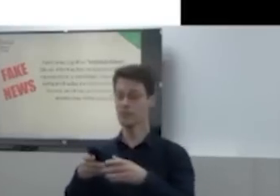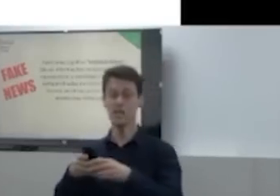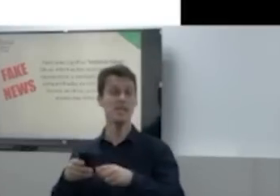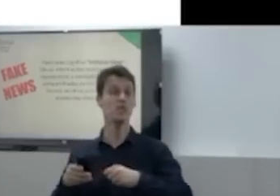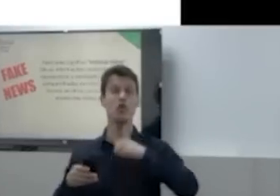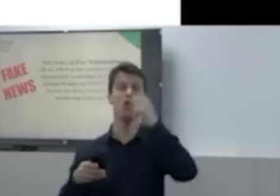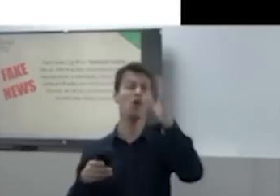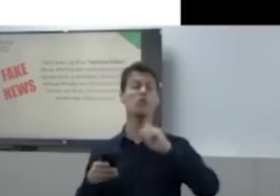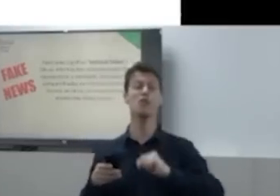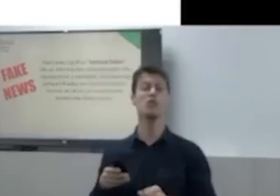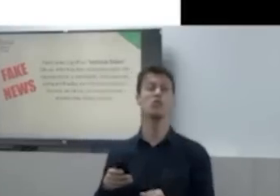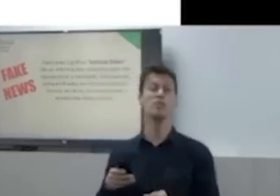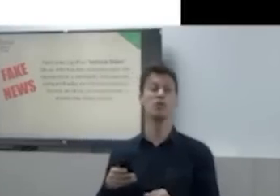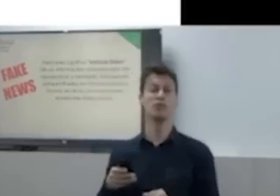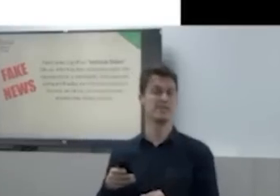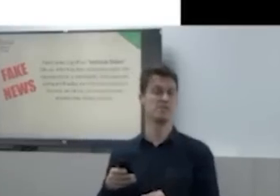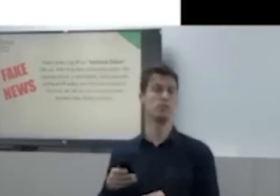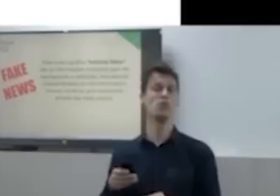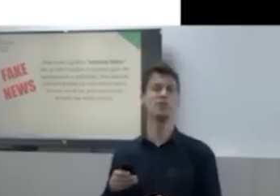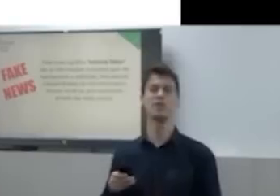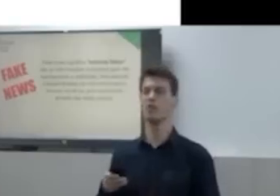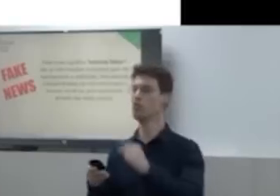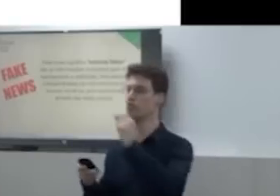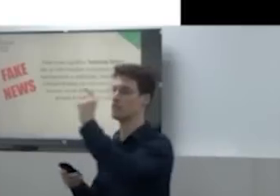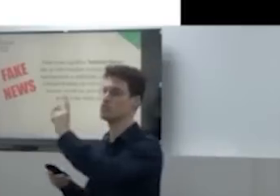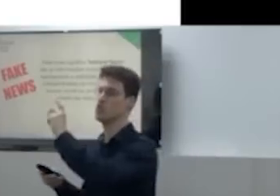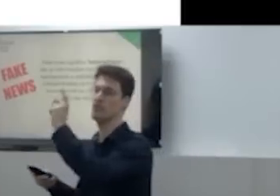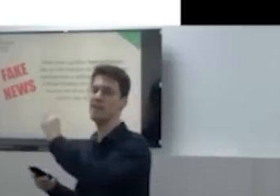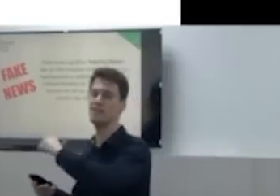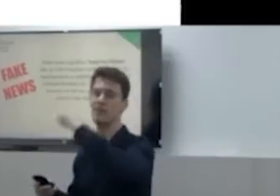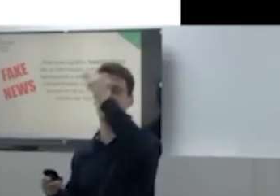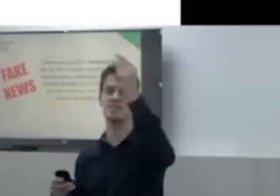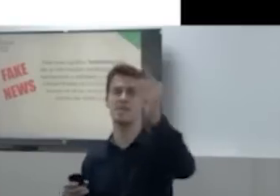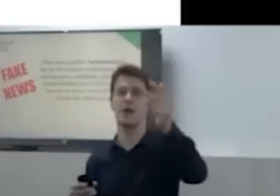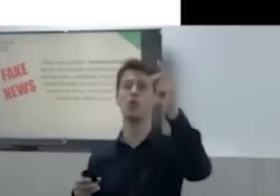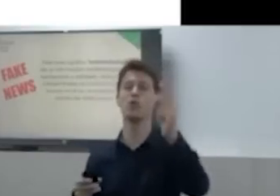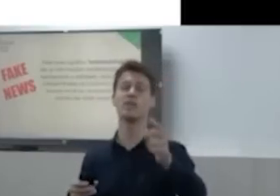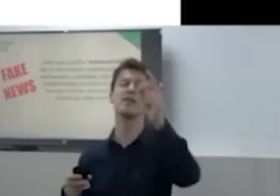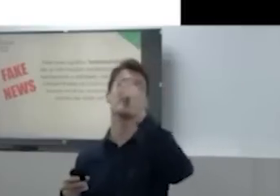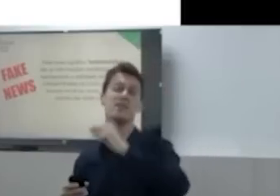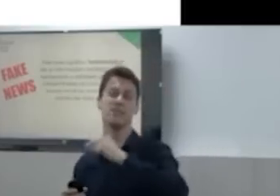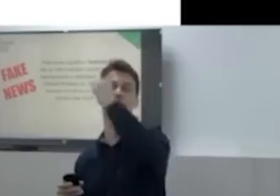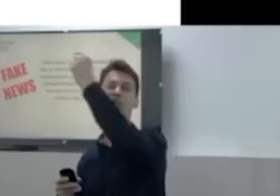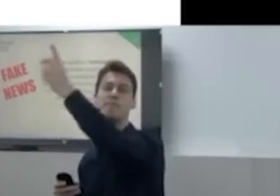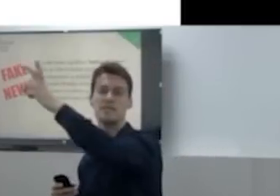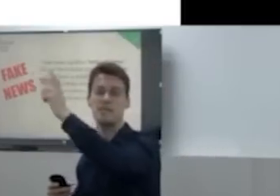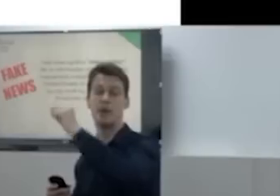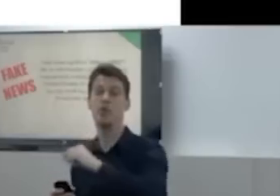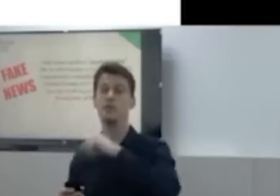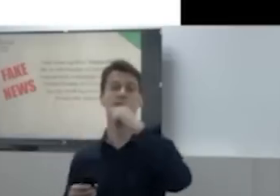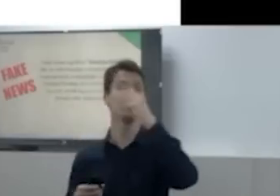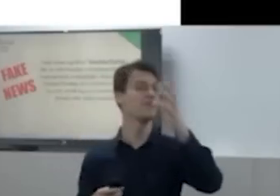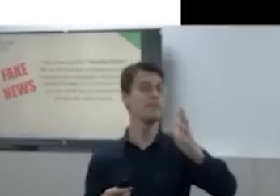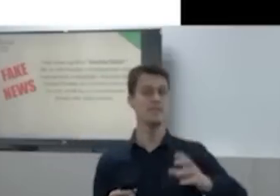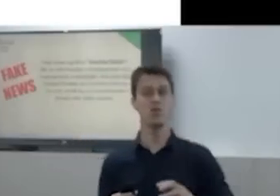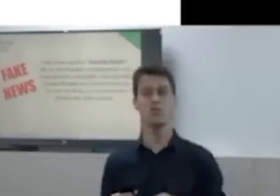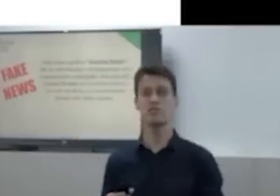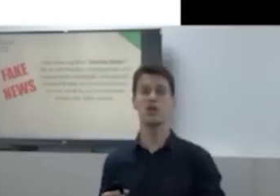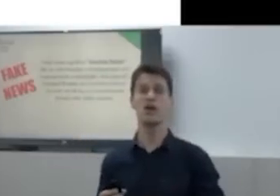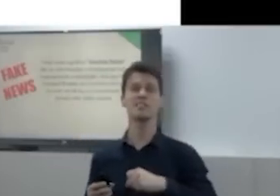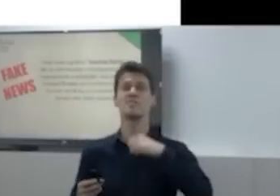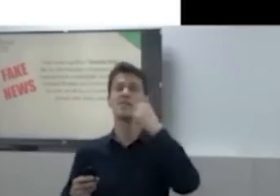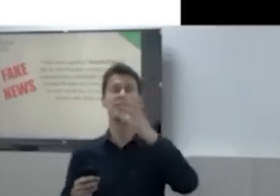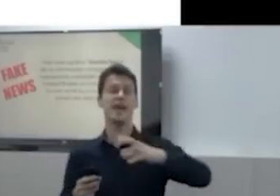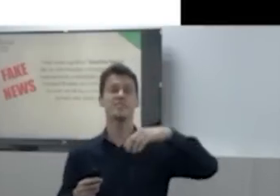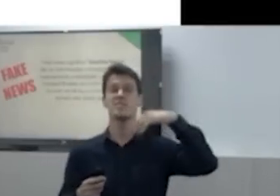verdadeira, e coloco no meu Facebook, uma pessoa vai ler, vai passar para outra, que vai ler, vai passar para outra, vai